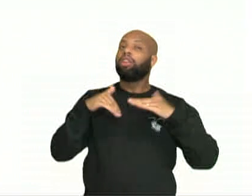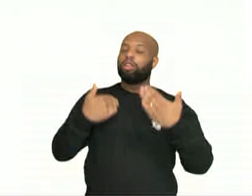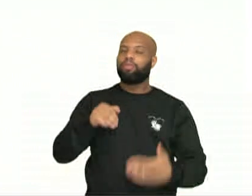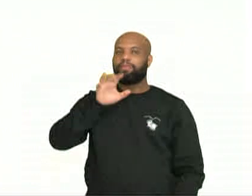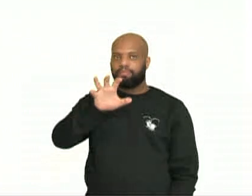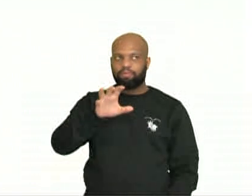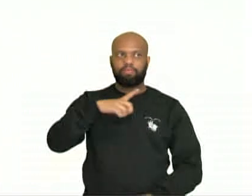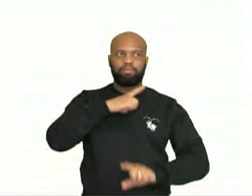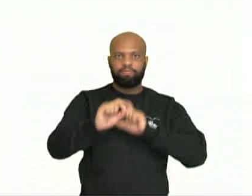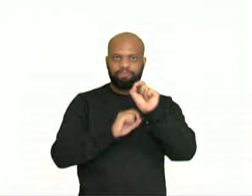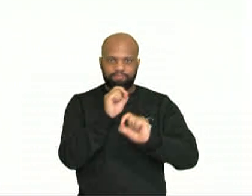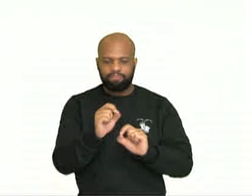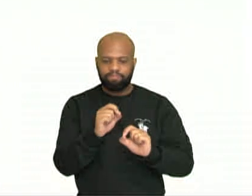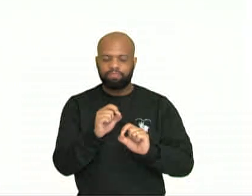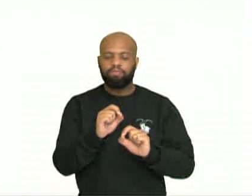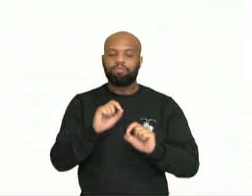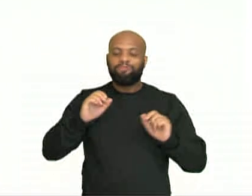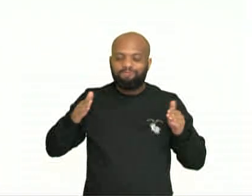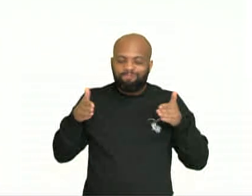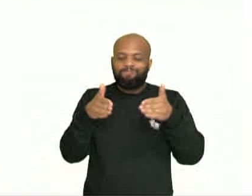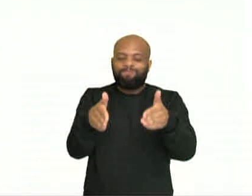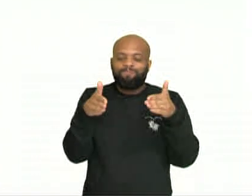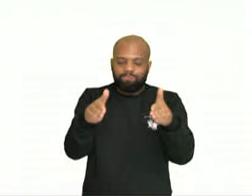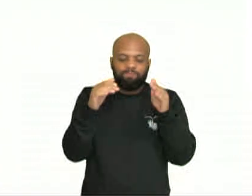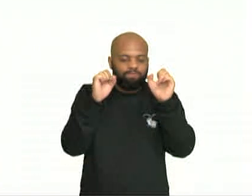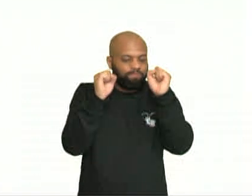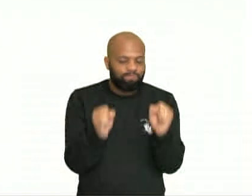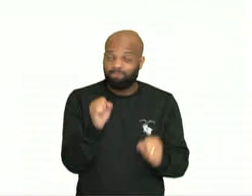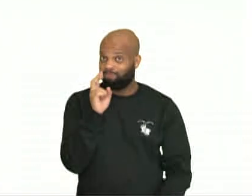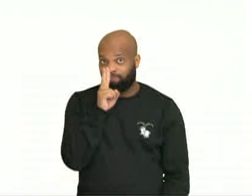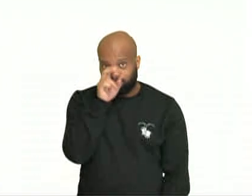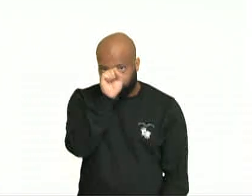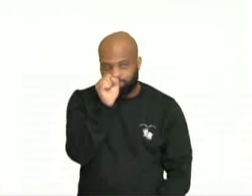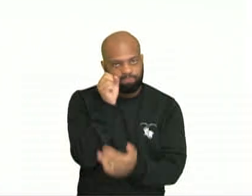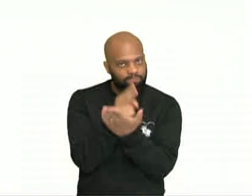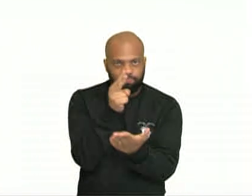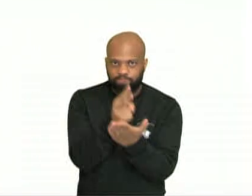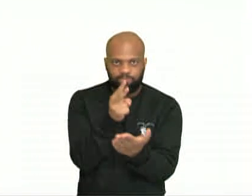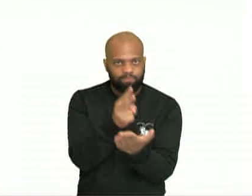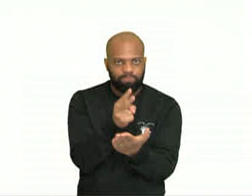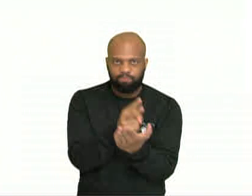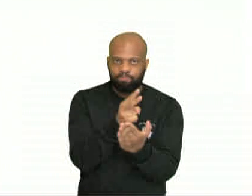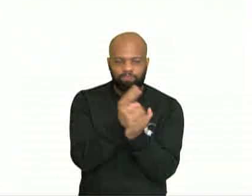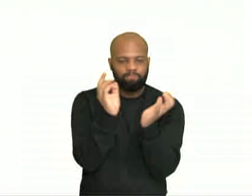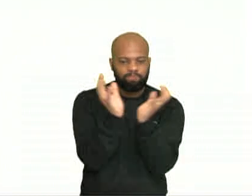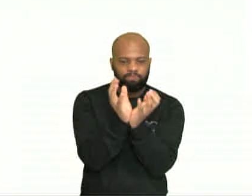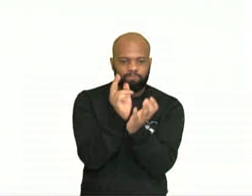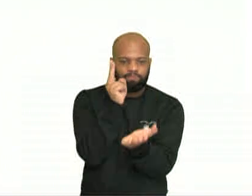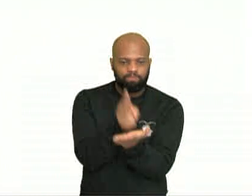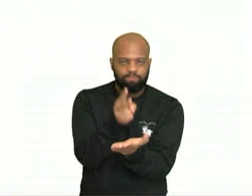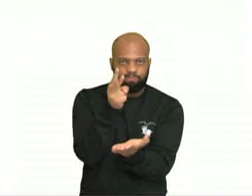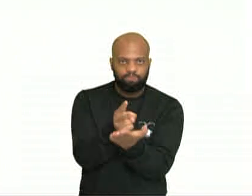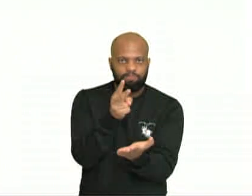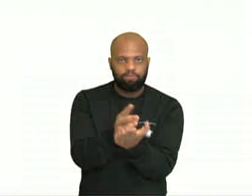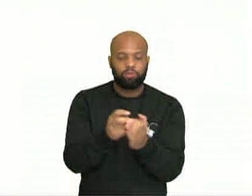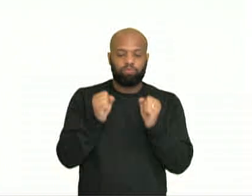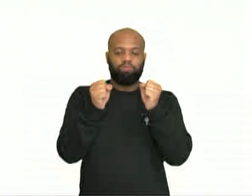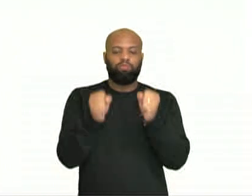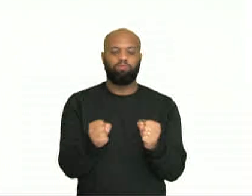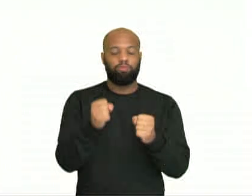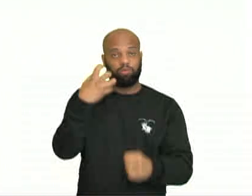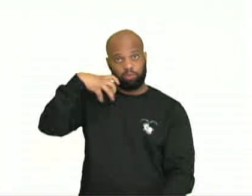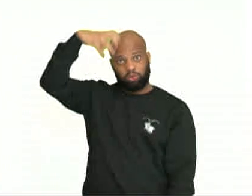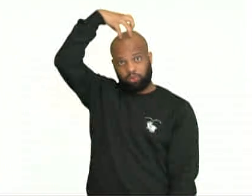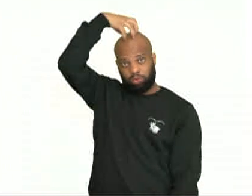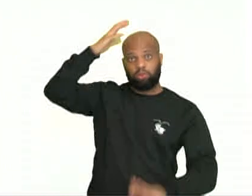conotação dava uma centralização muito forte para o poder do reino. E isso, com o tempo